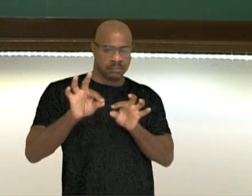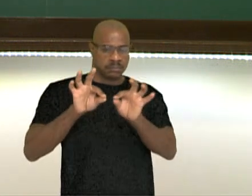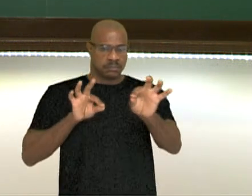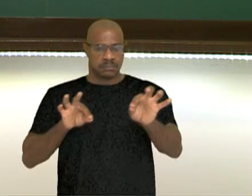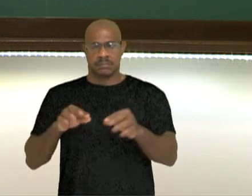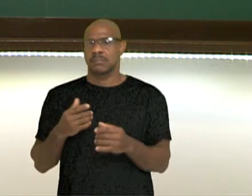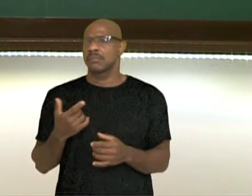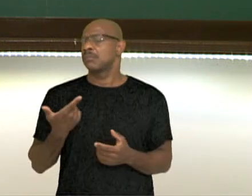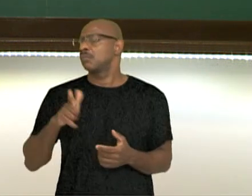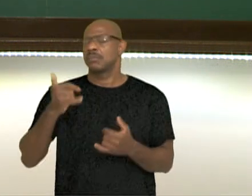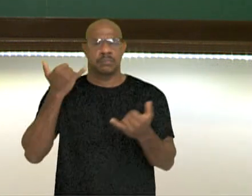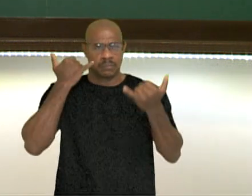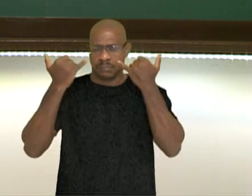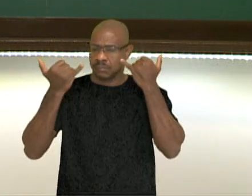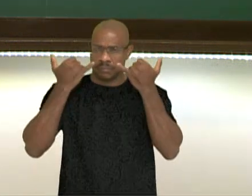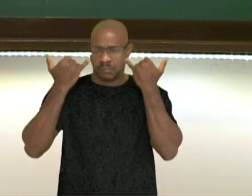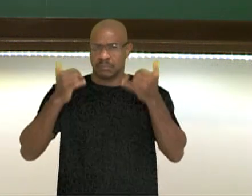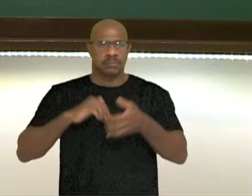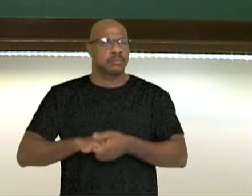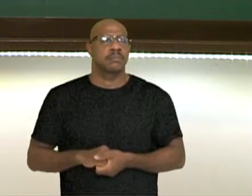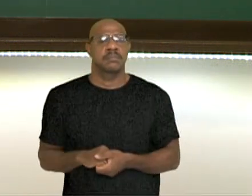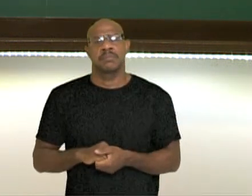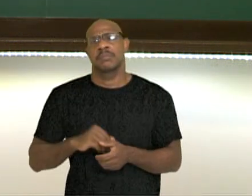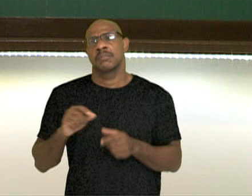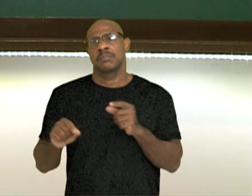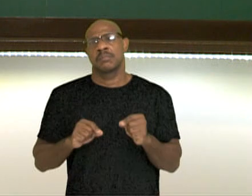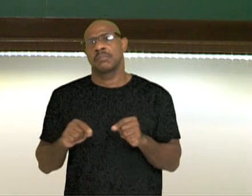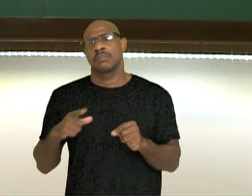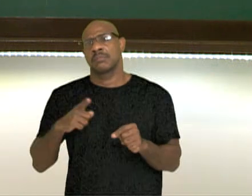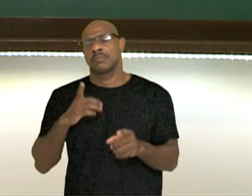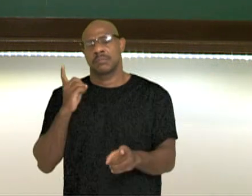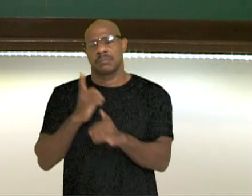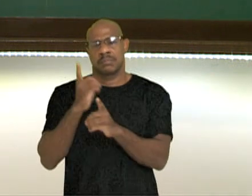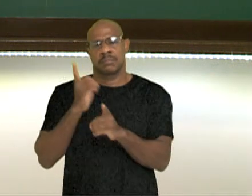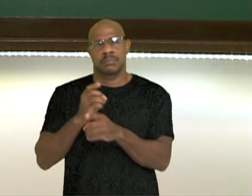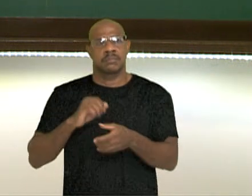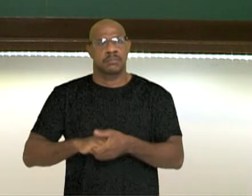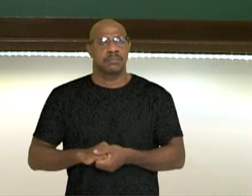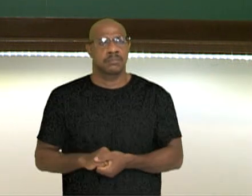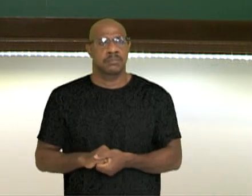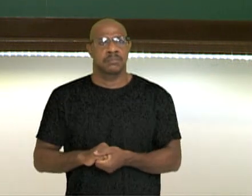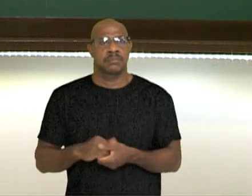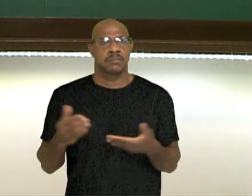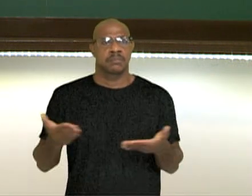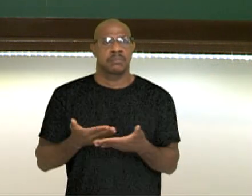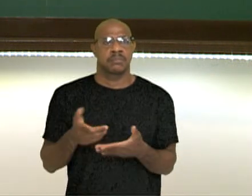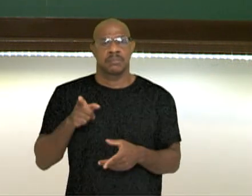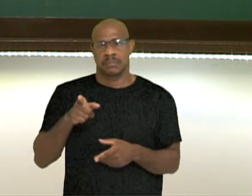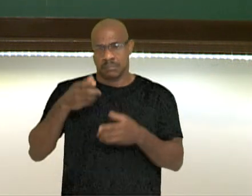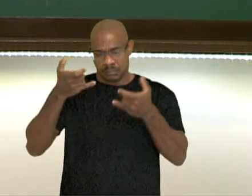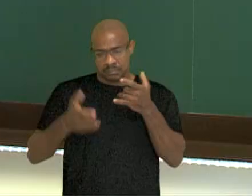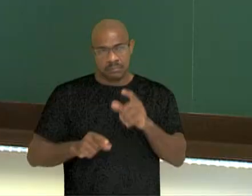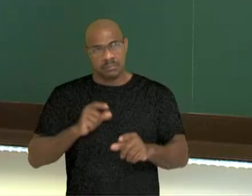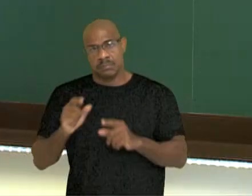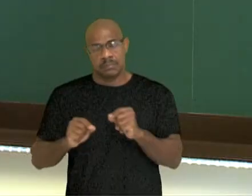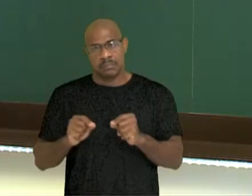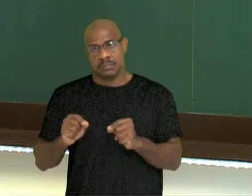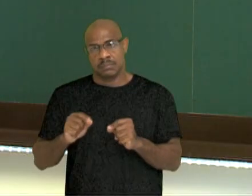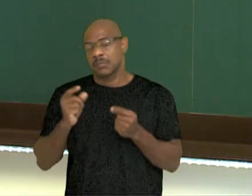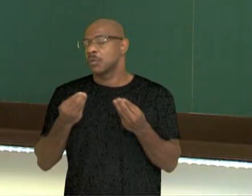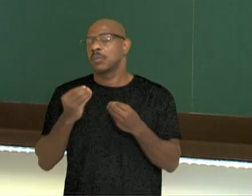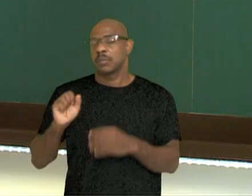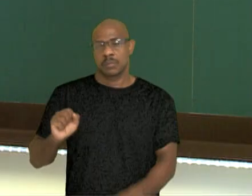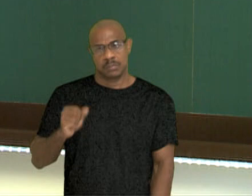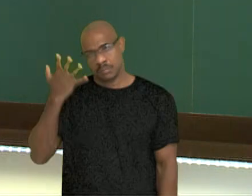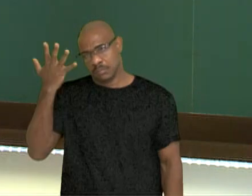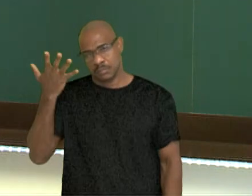outras informações referente, né, ao contexto ali do que a pessoa quer descobrir. Então, nesse mão na massa, eu vou explicar para vocês como é que